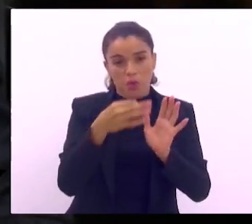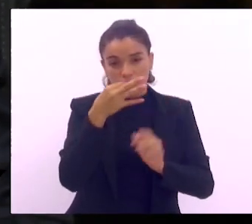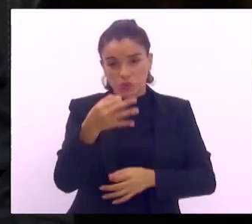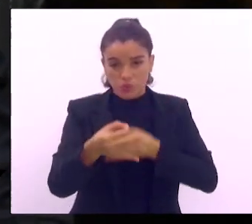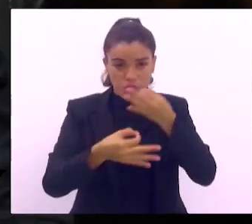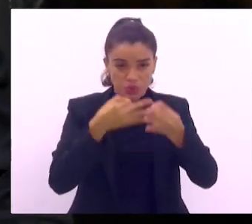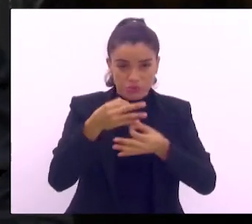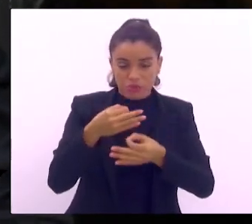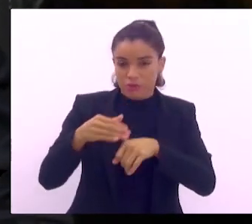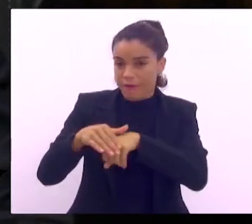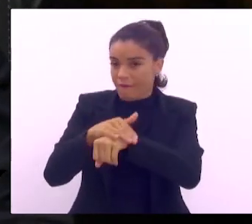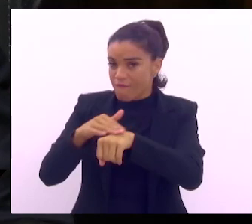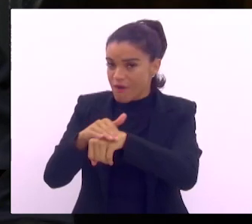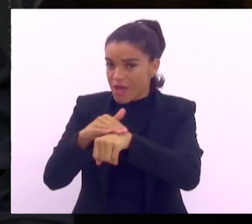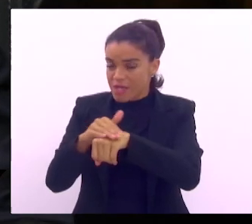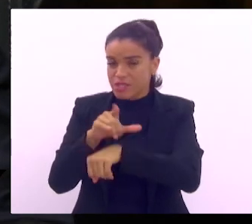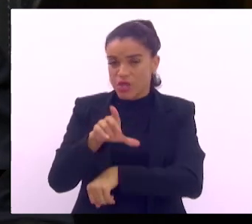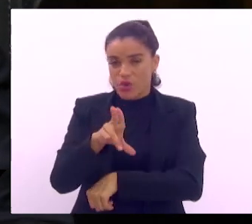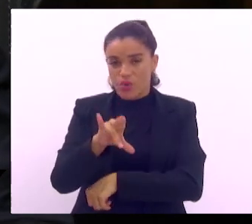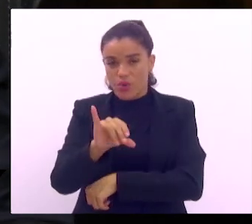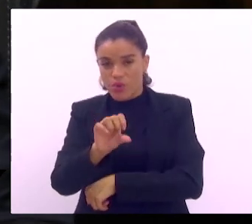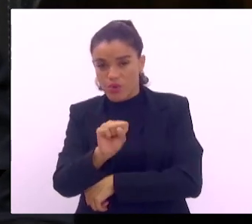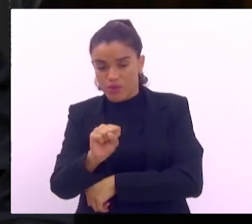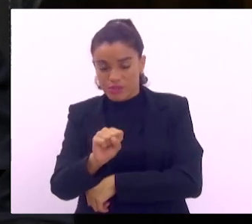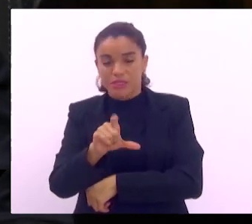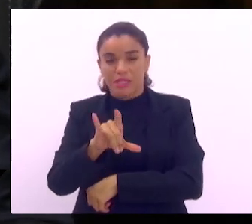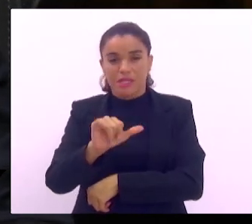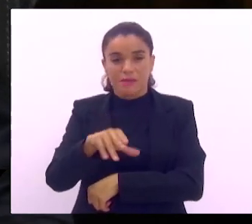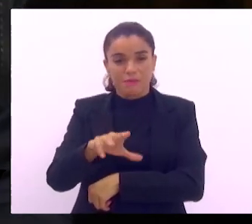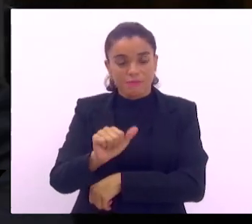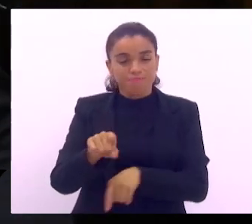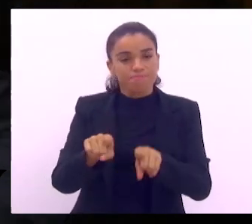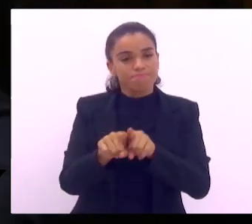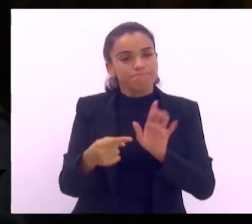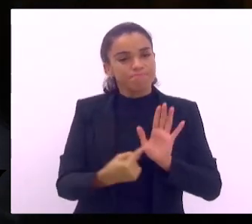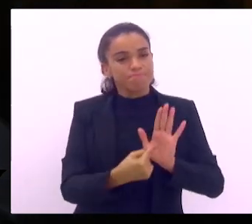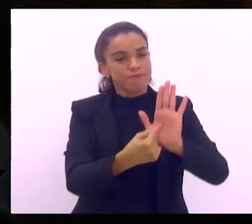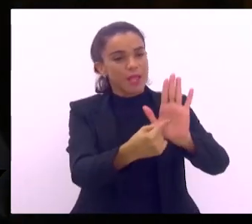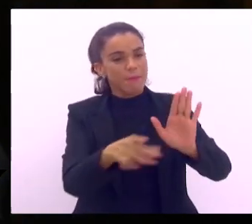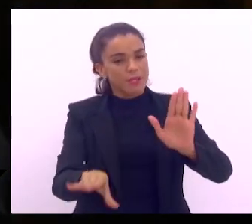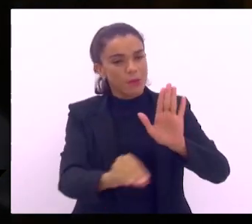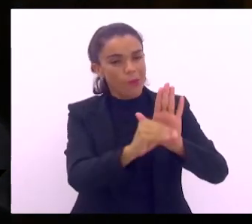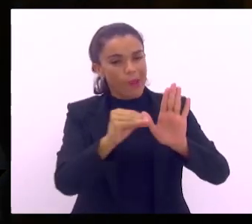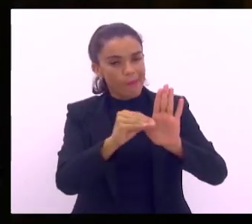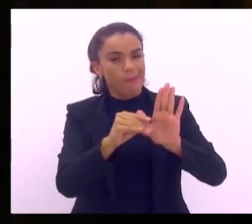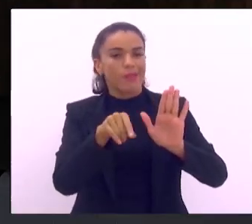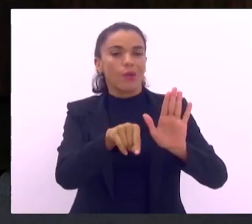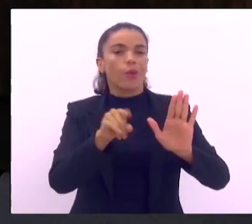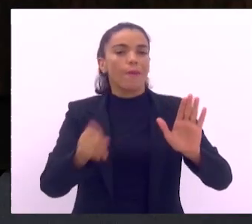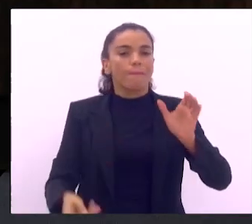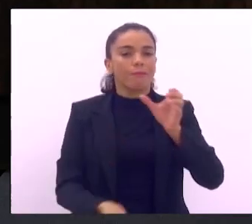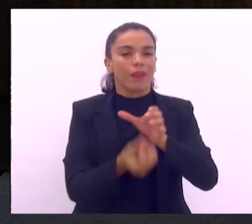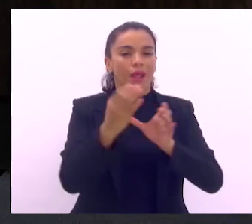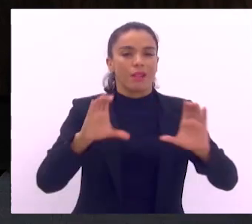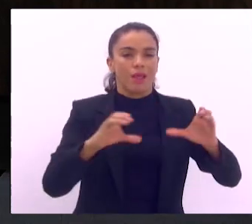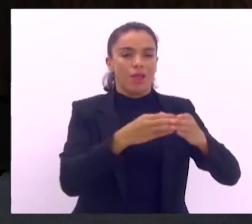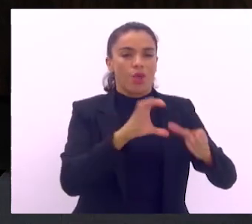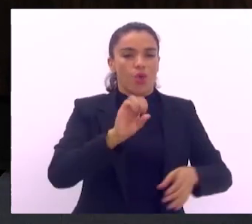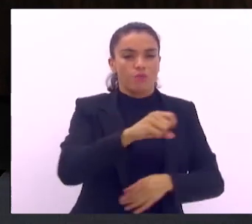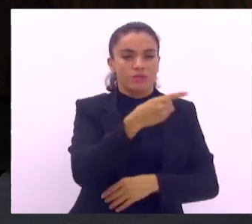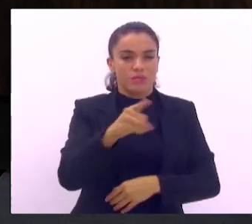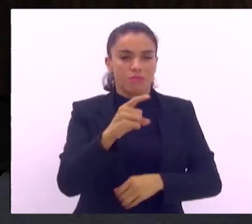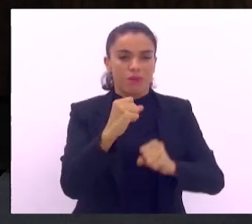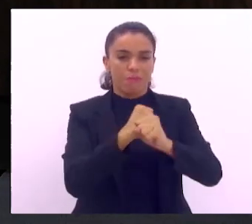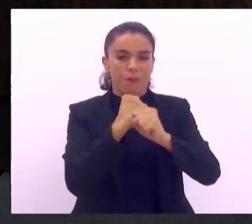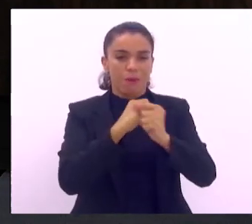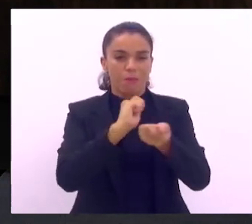com o Luiz Lima para que a Comissão do Esporte da Câmara dos Deputados apresente uma emenda de comissão para a revitalização